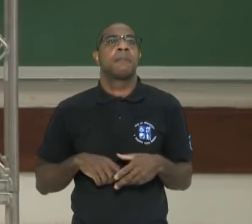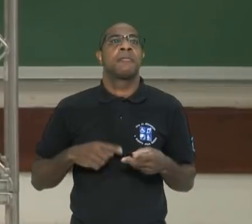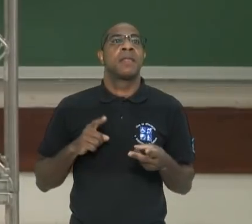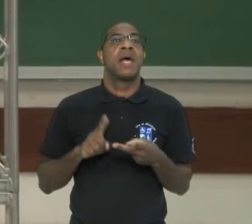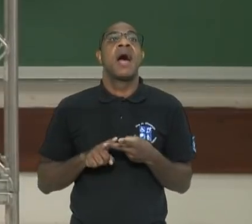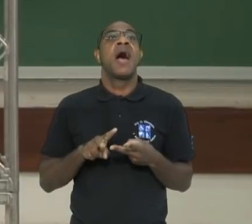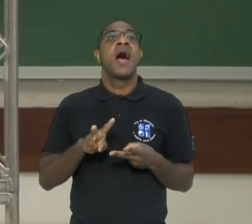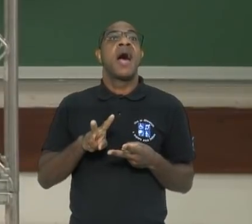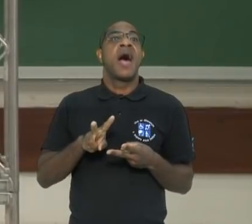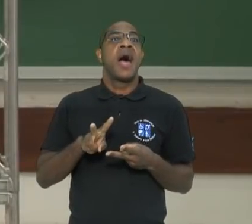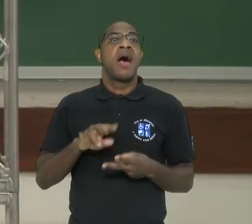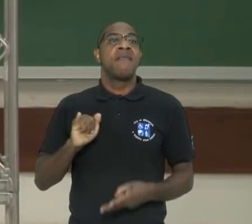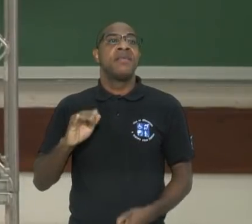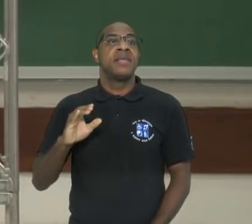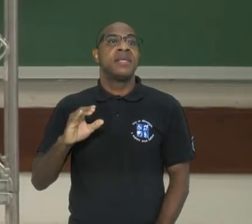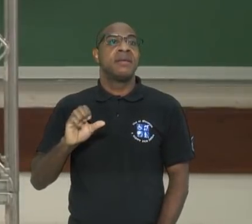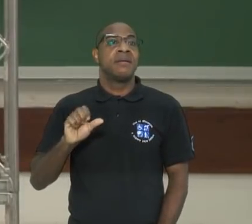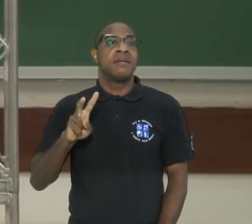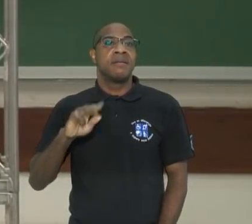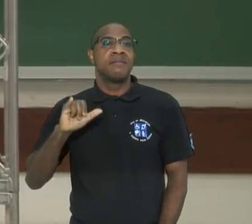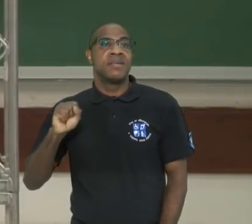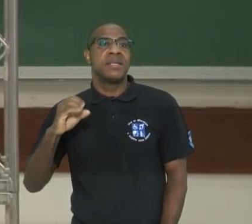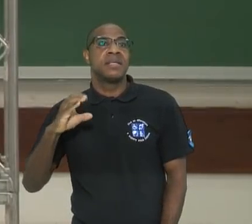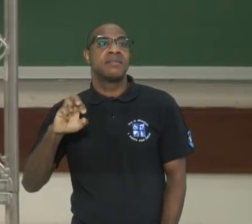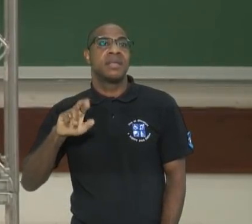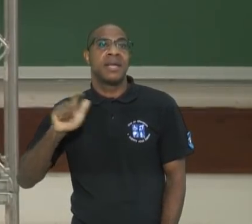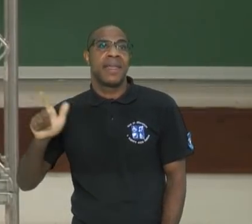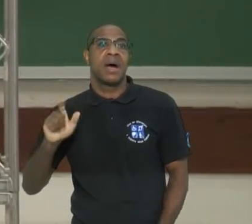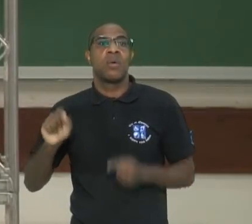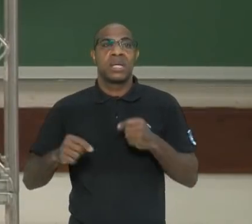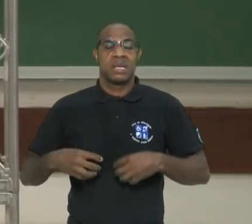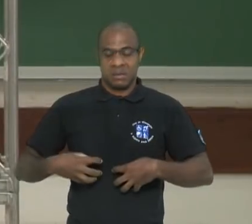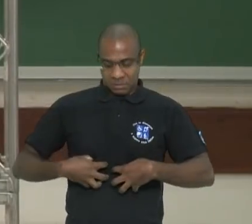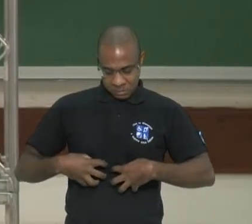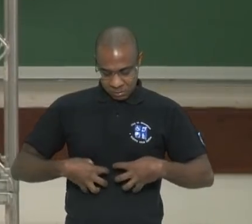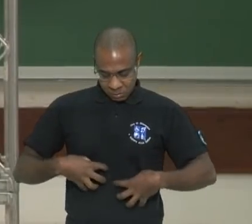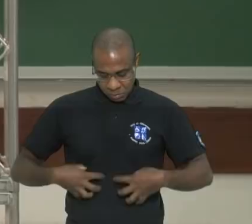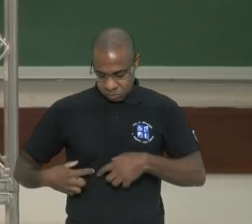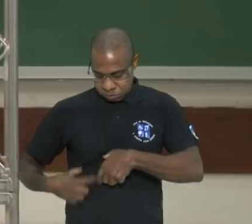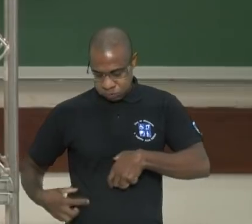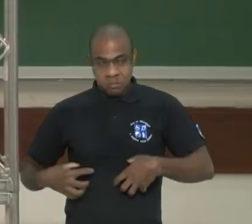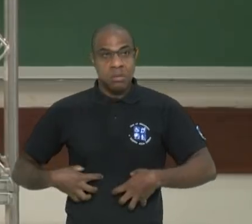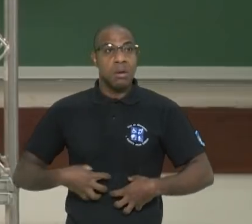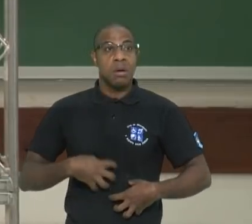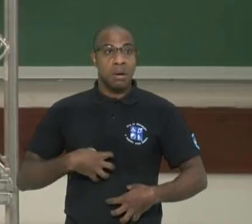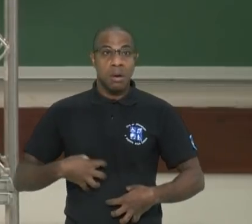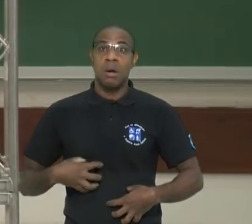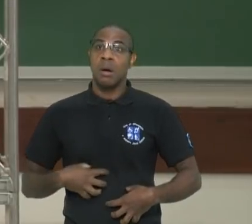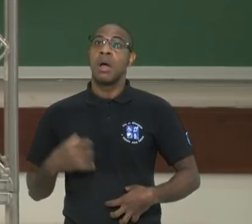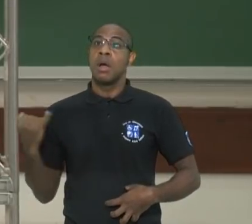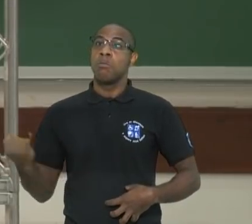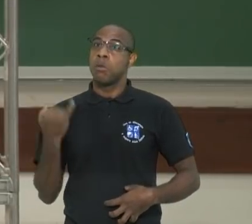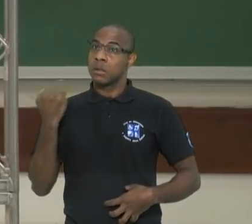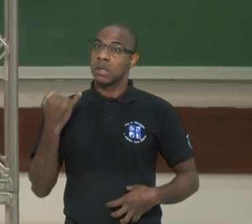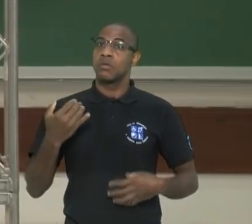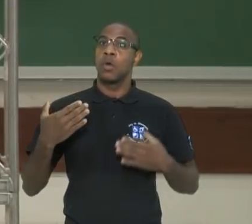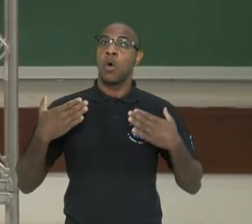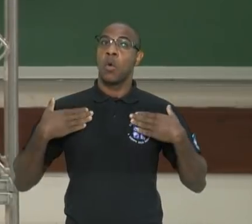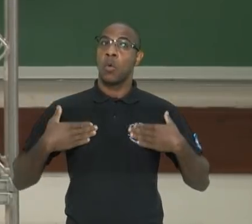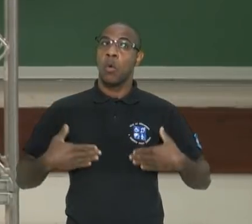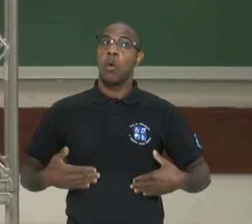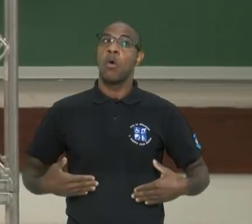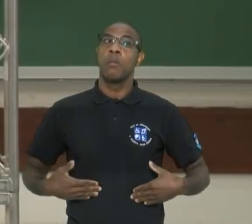justamente vai atingir o fígado e o baço, que são estruturas, glândulas importantes do nosso corpo, porque fazem